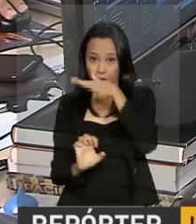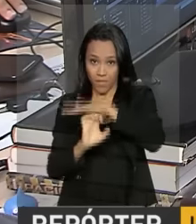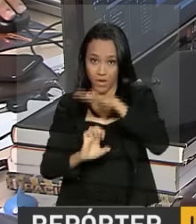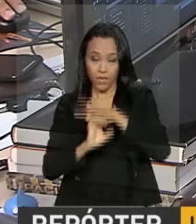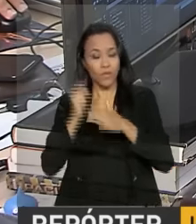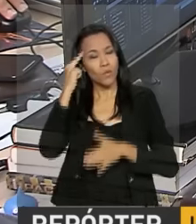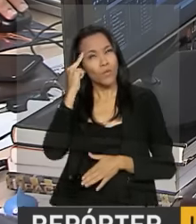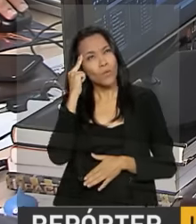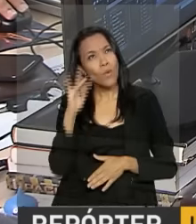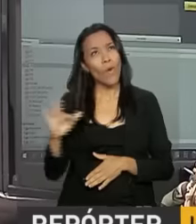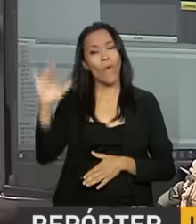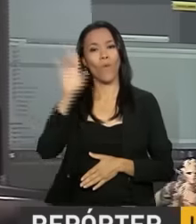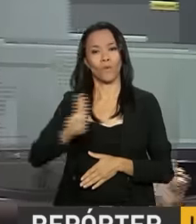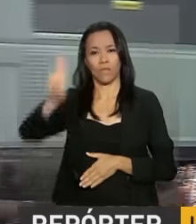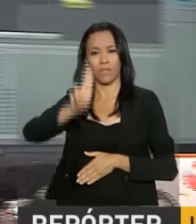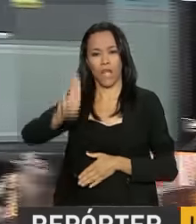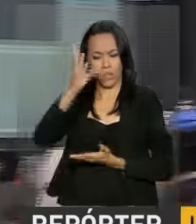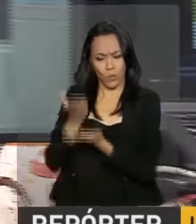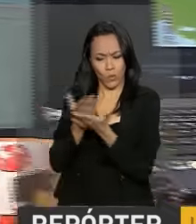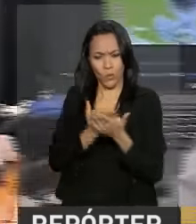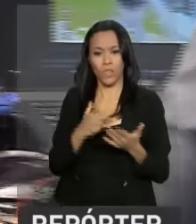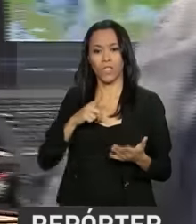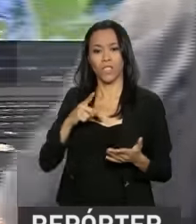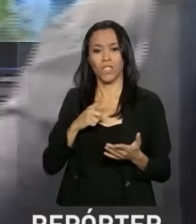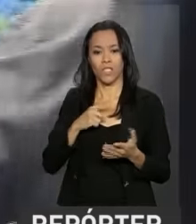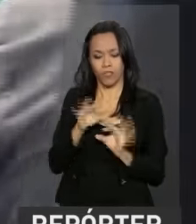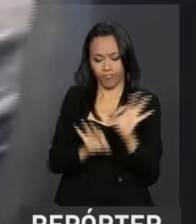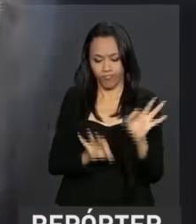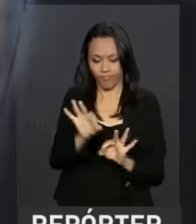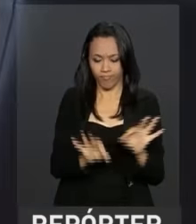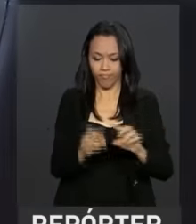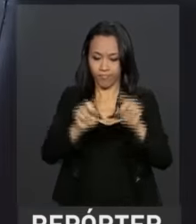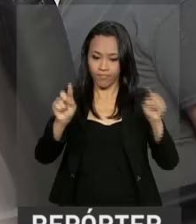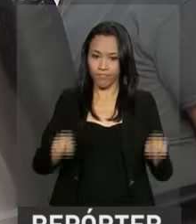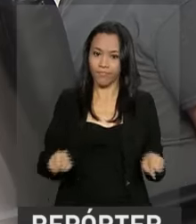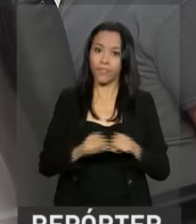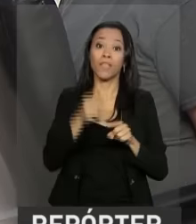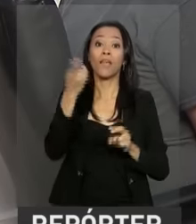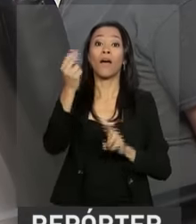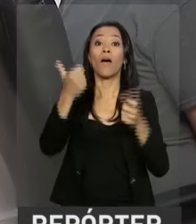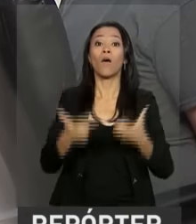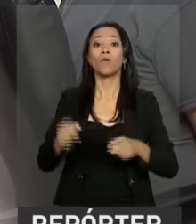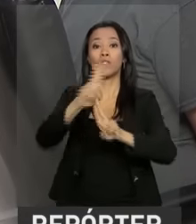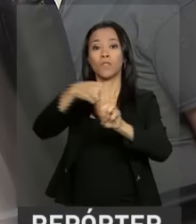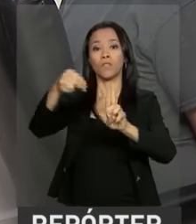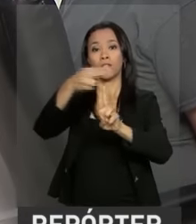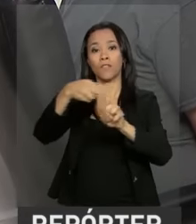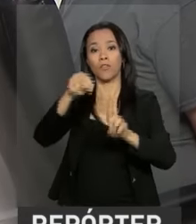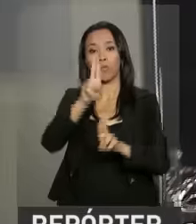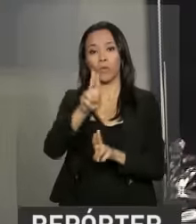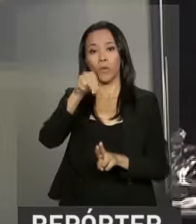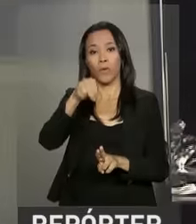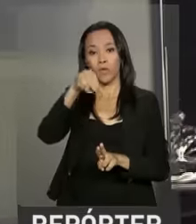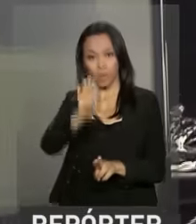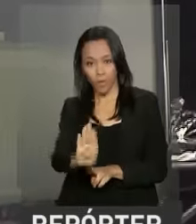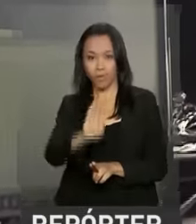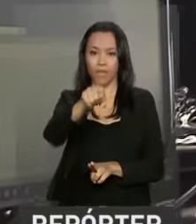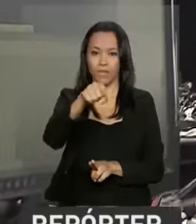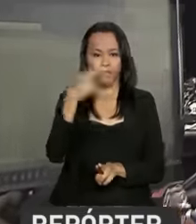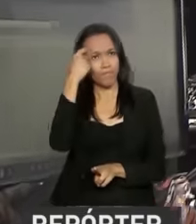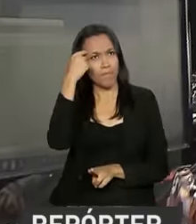de faculdade ele e seus sócios eram alunos do curso de designer gráfico da Universidade de Brasília e queriam montar um negócio de jogos